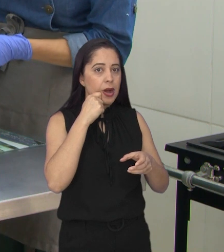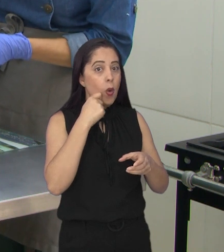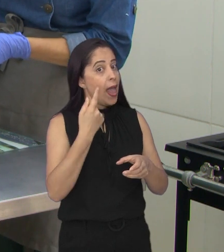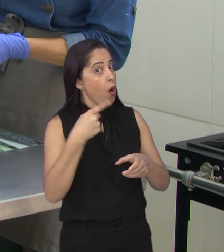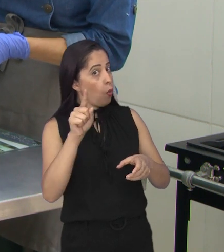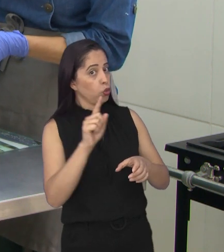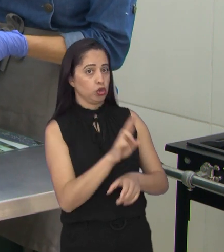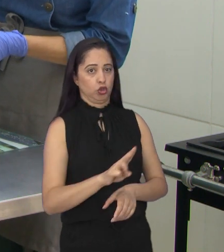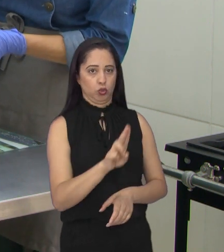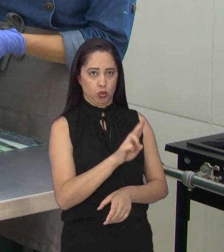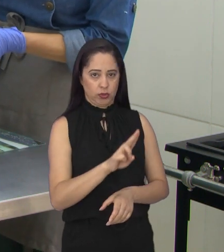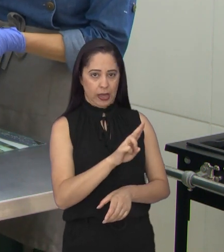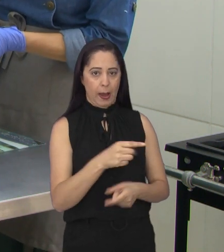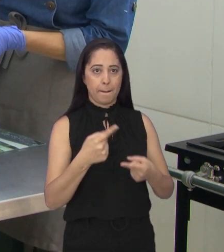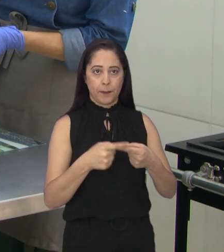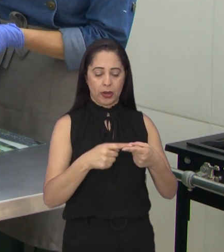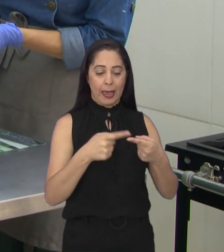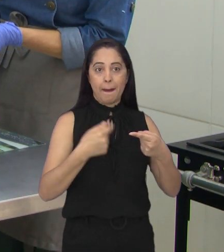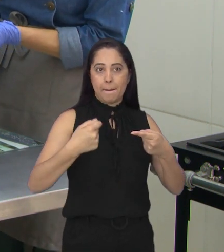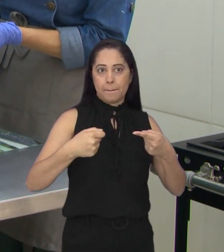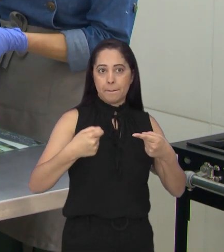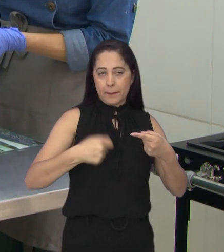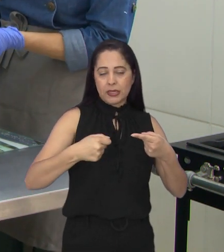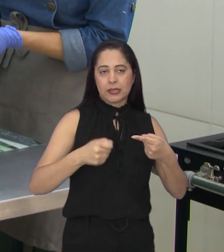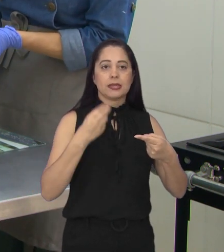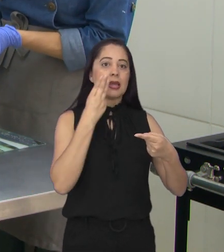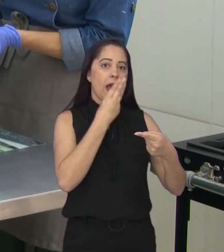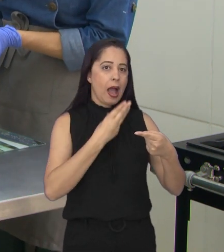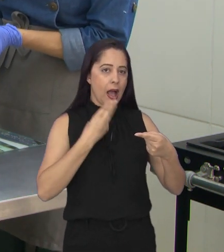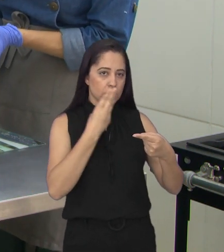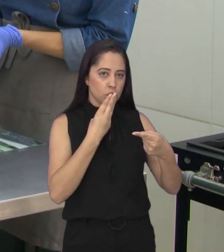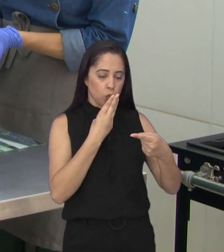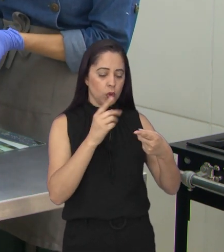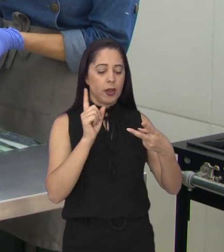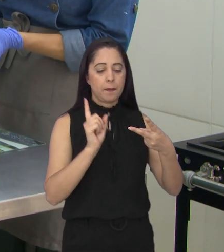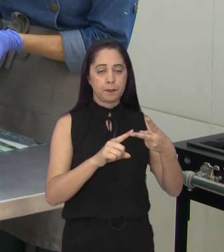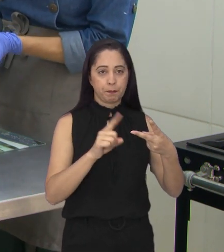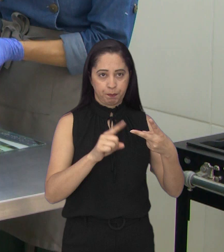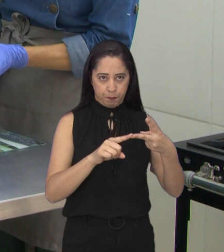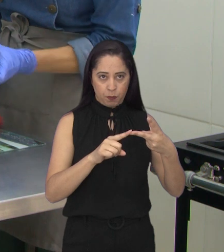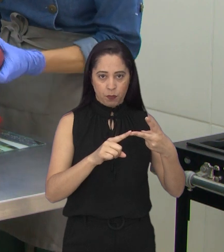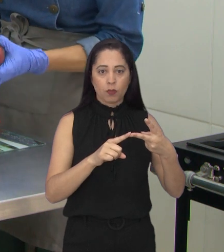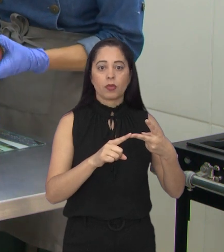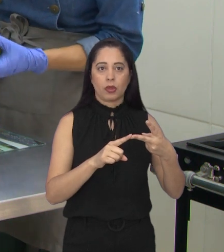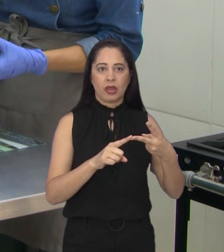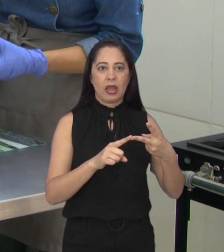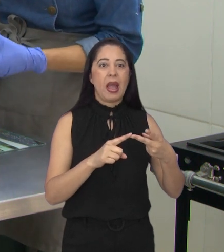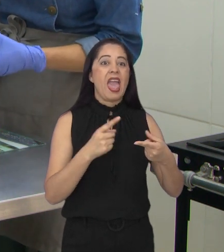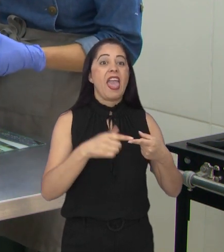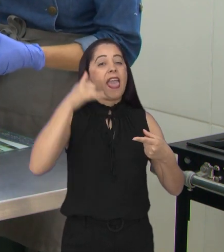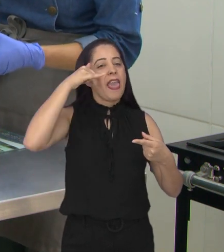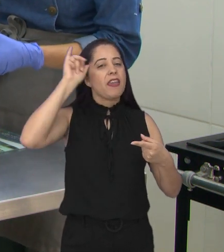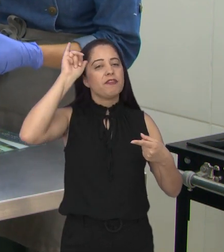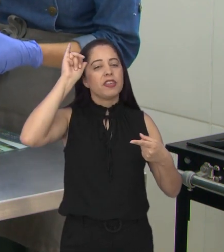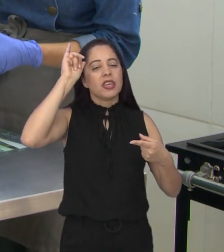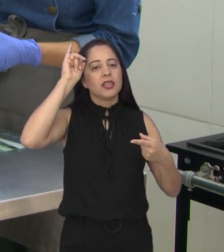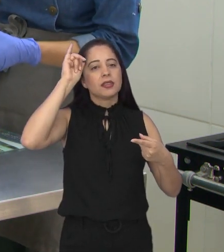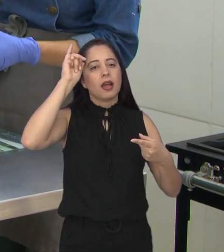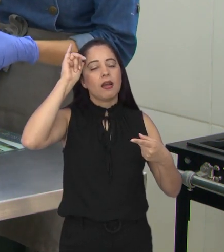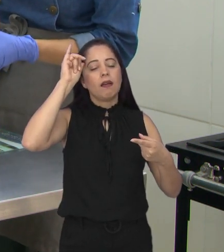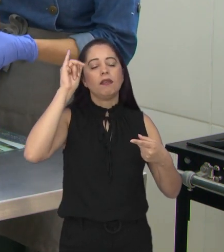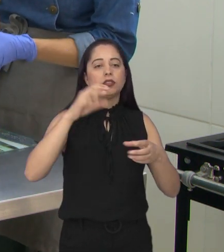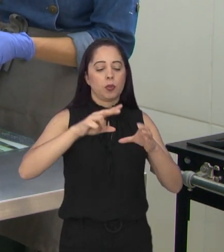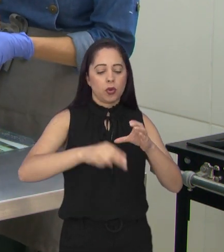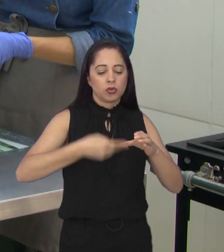2 componentes muito importantes. O açúcar ele serve como um conservante natural, então como a gente